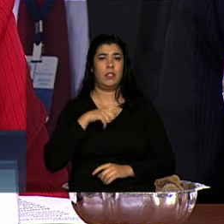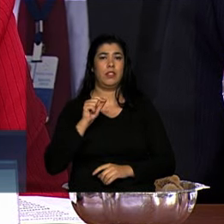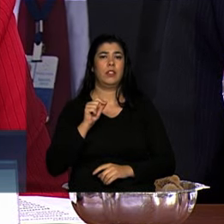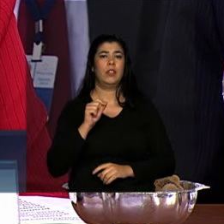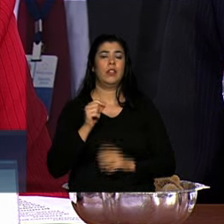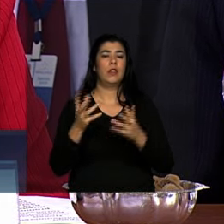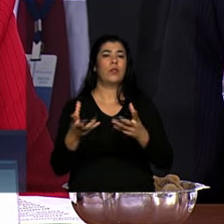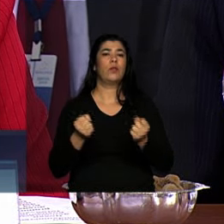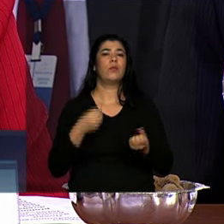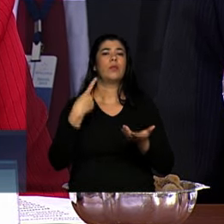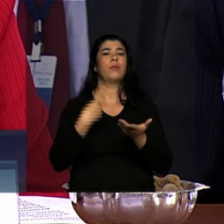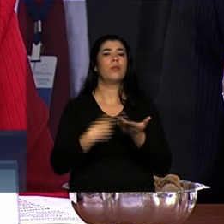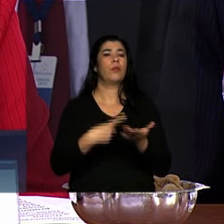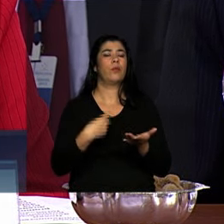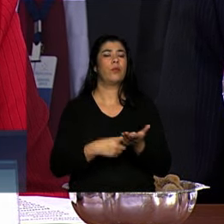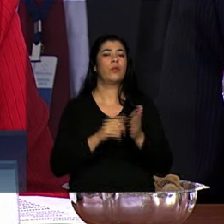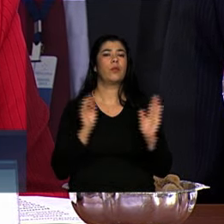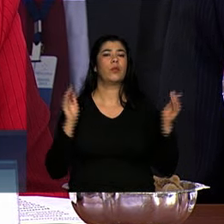fóruns multilaterais.